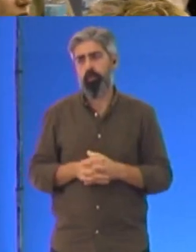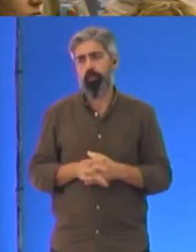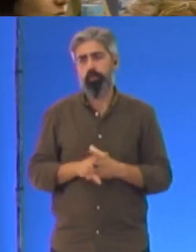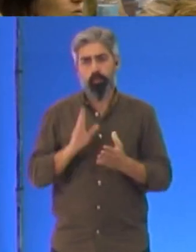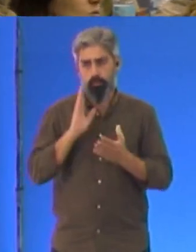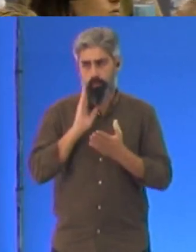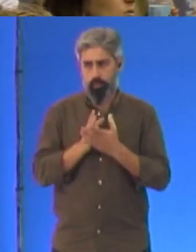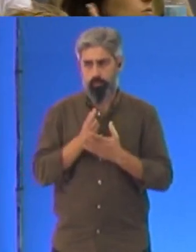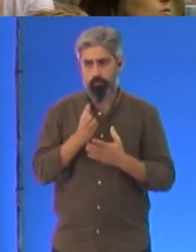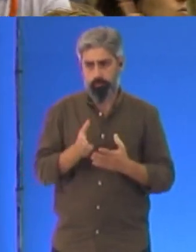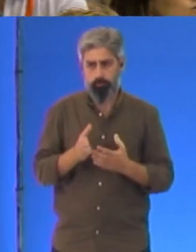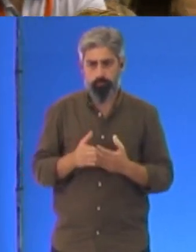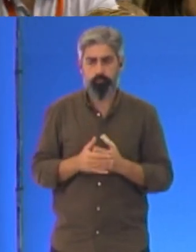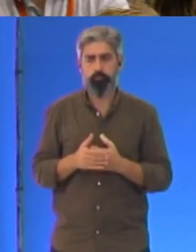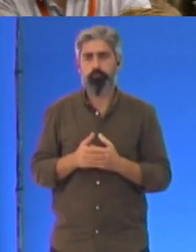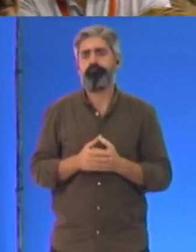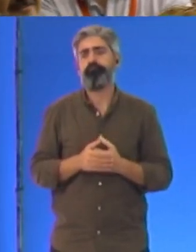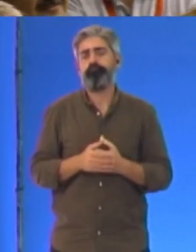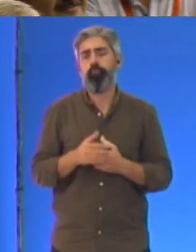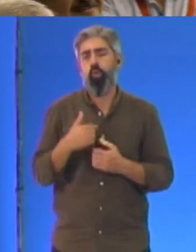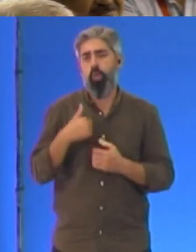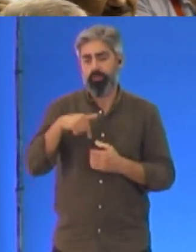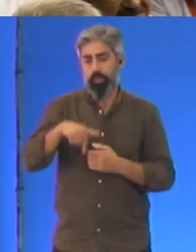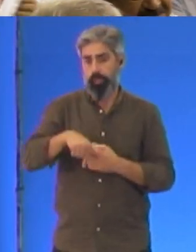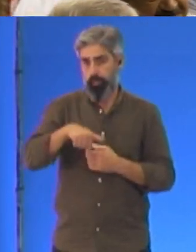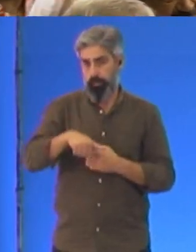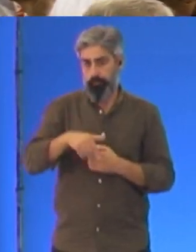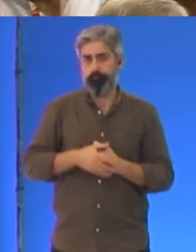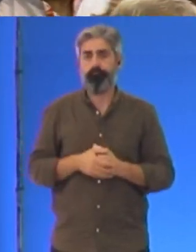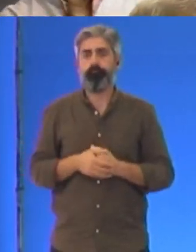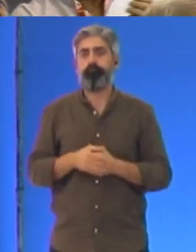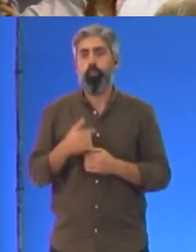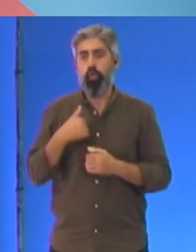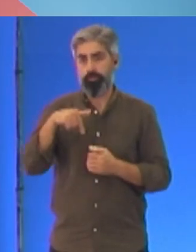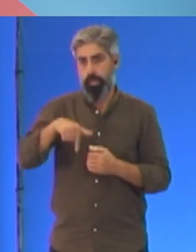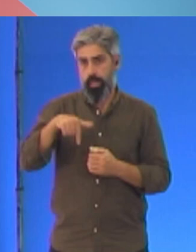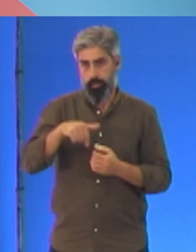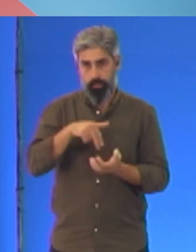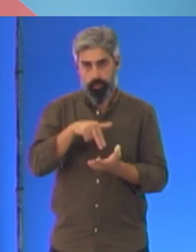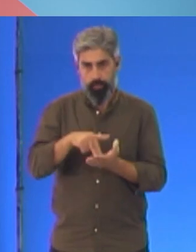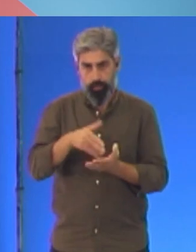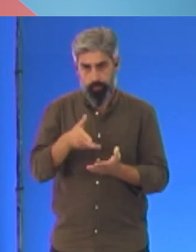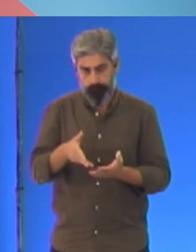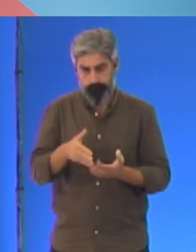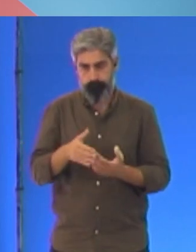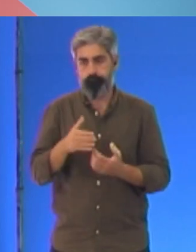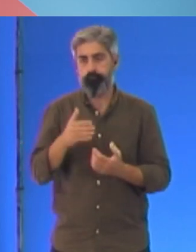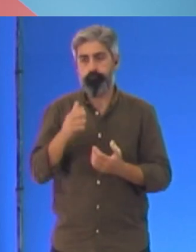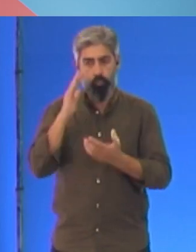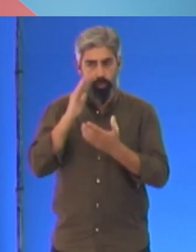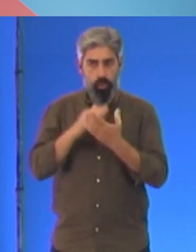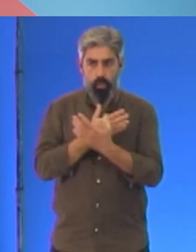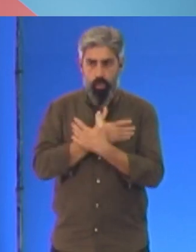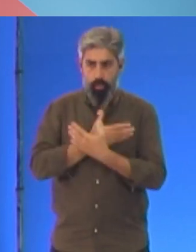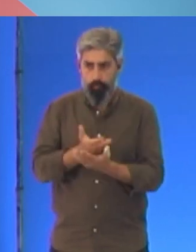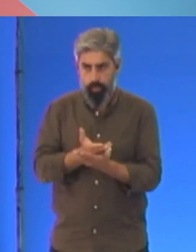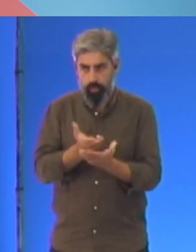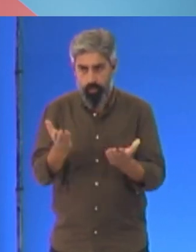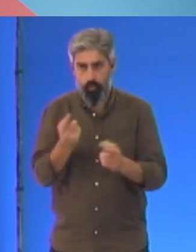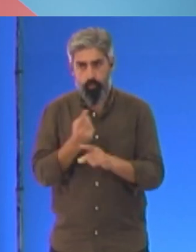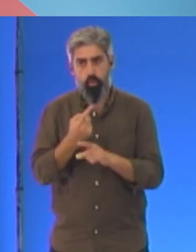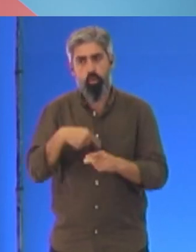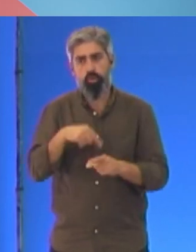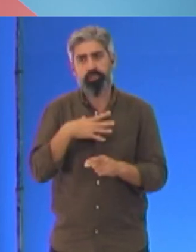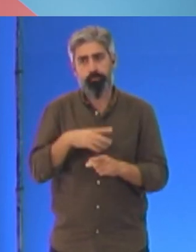finalmente estamos aqui estamos aqui estimados estimadas camaradas Porque